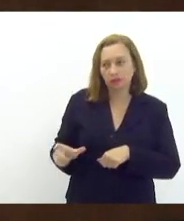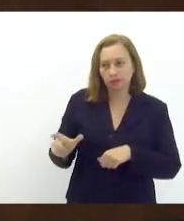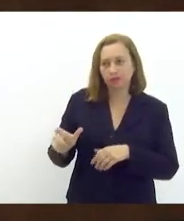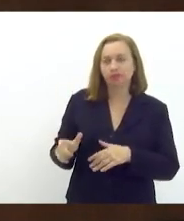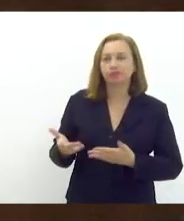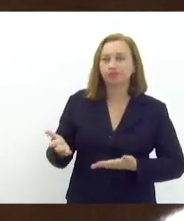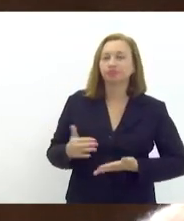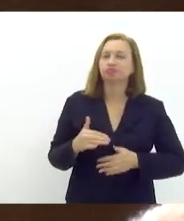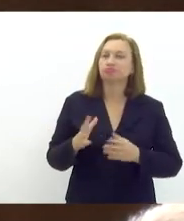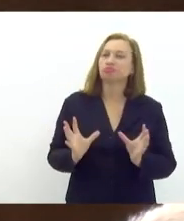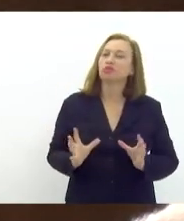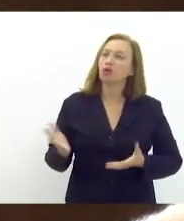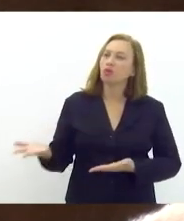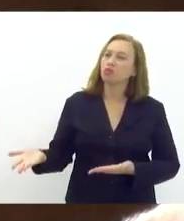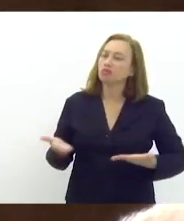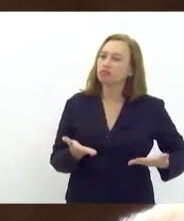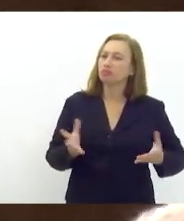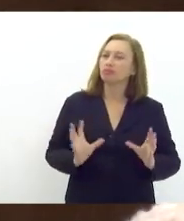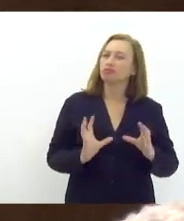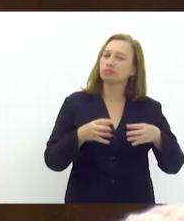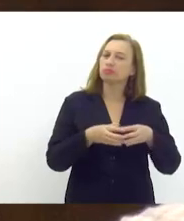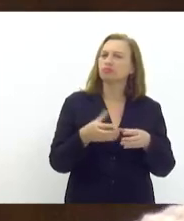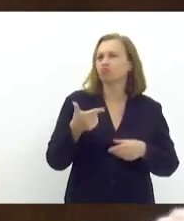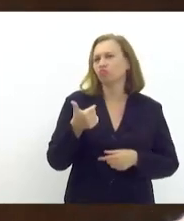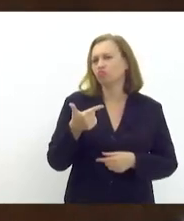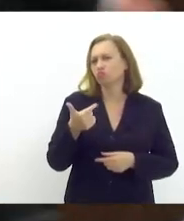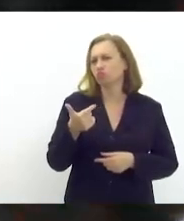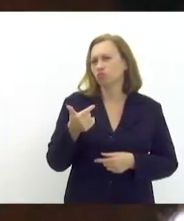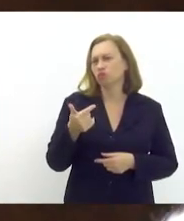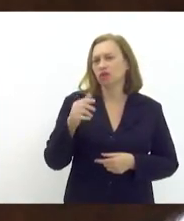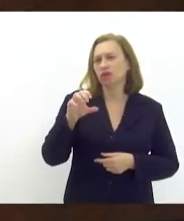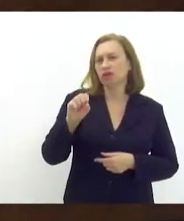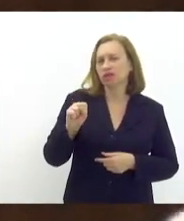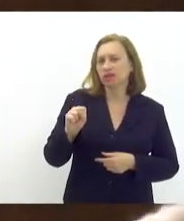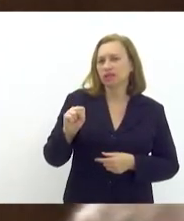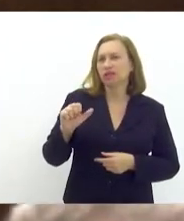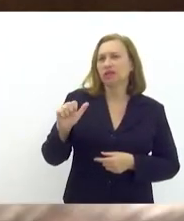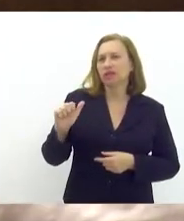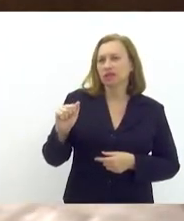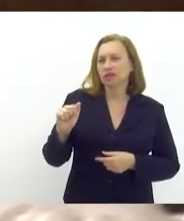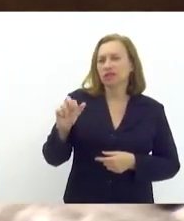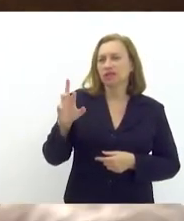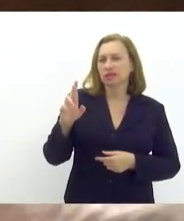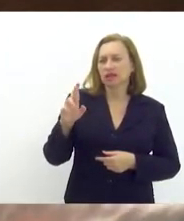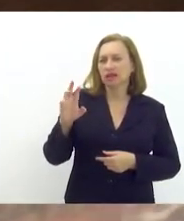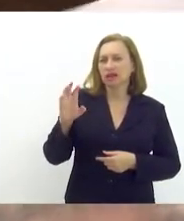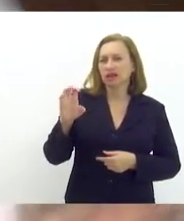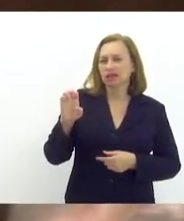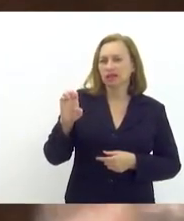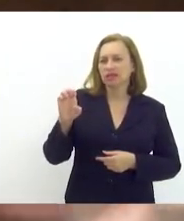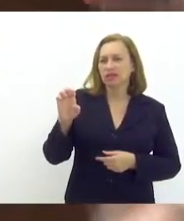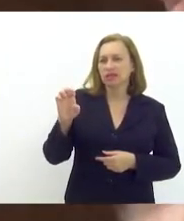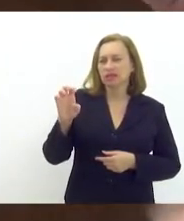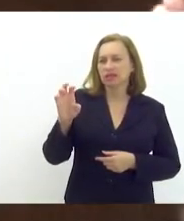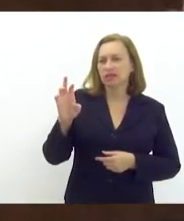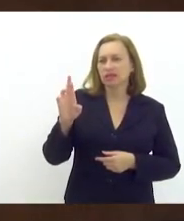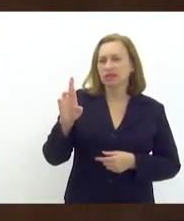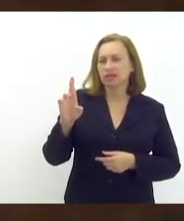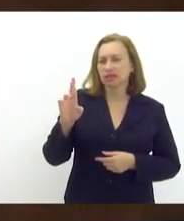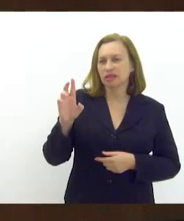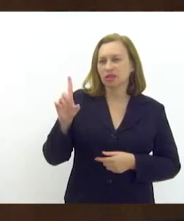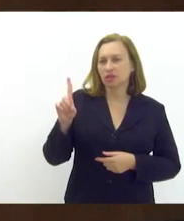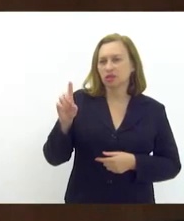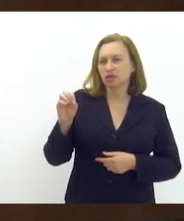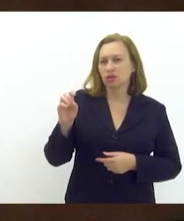grupo de aproximadamente 12 sacerdotes e sacerdotisa de matiza africana e que que ele se